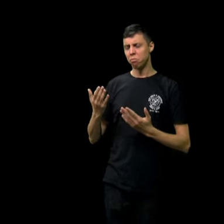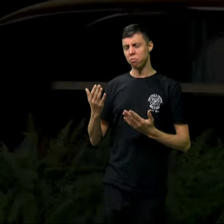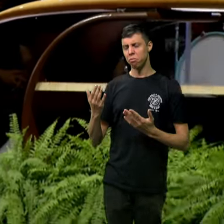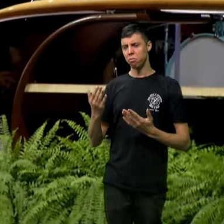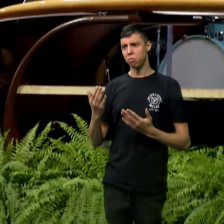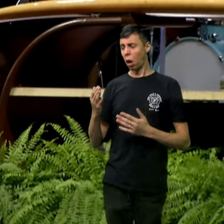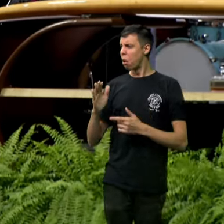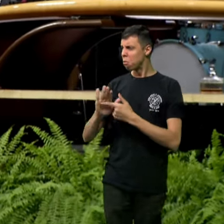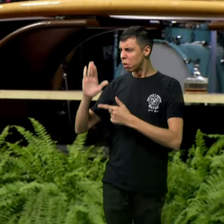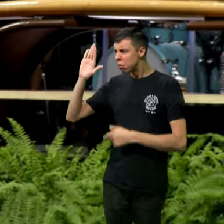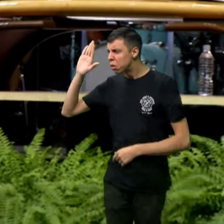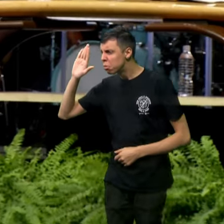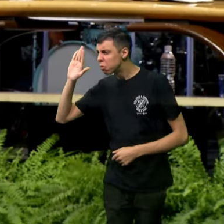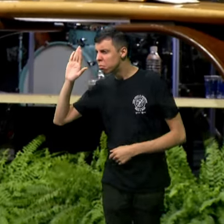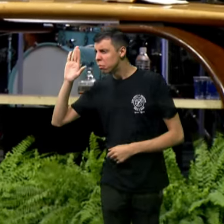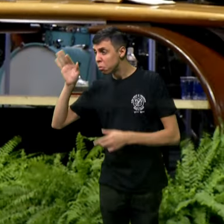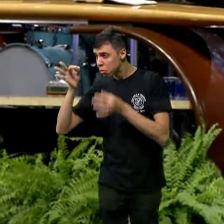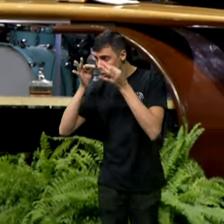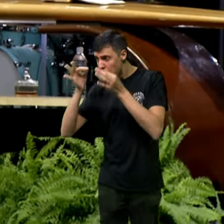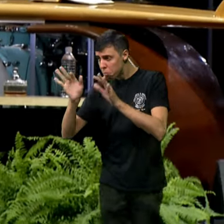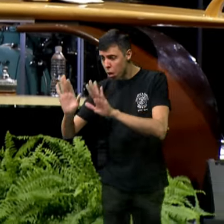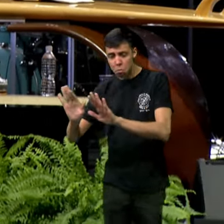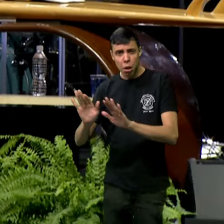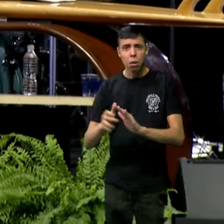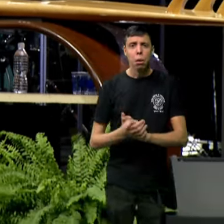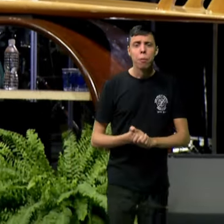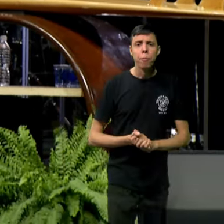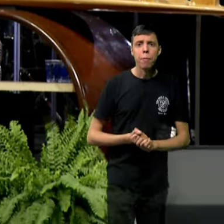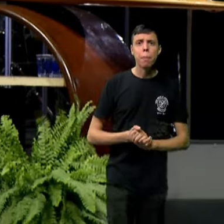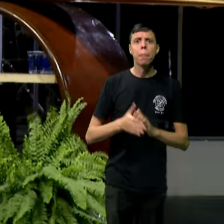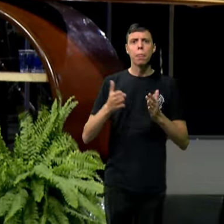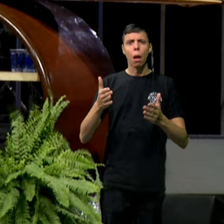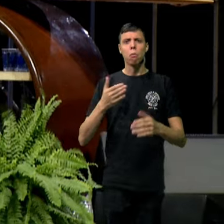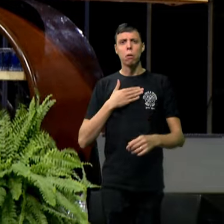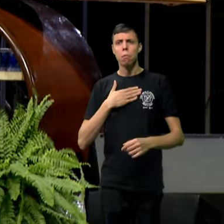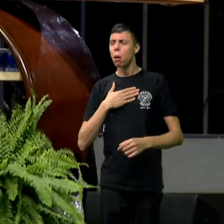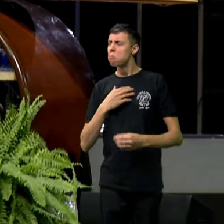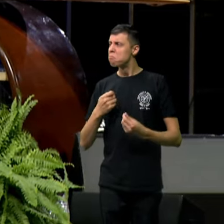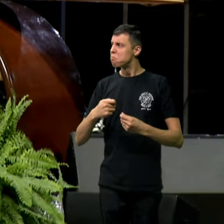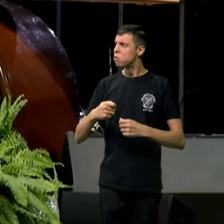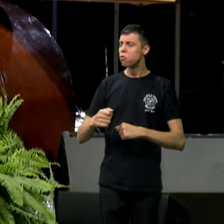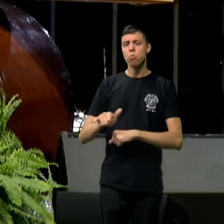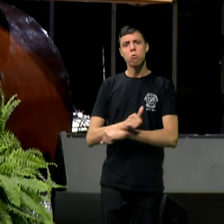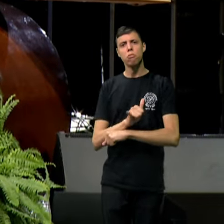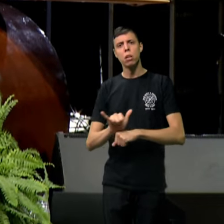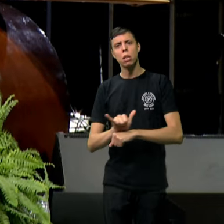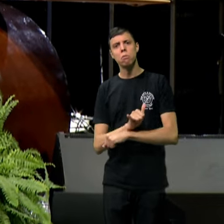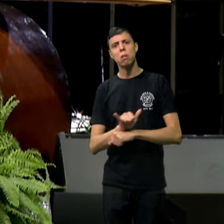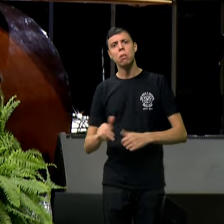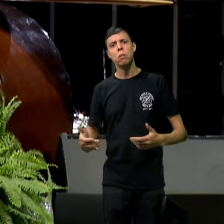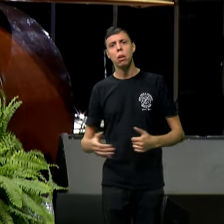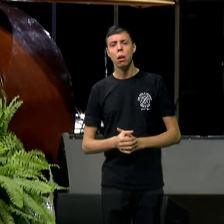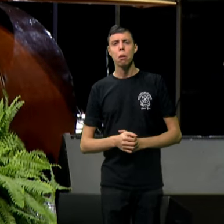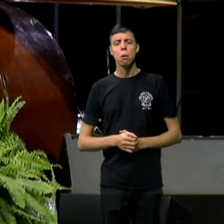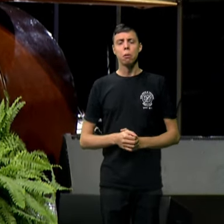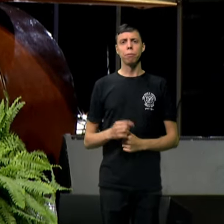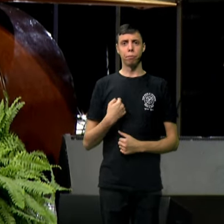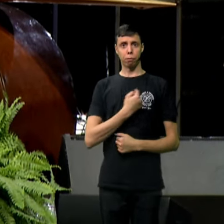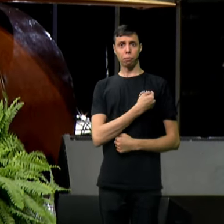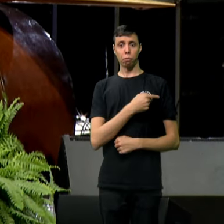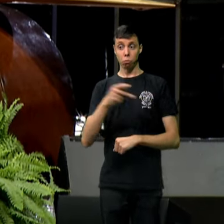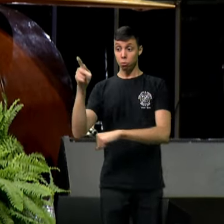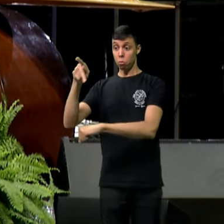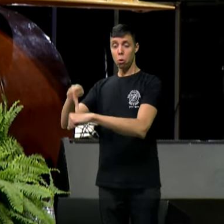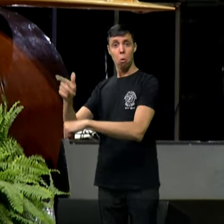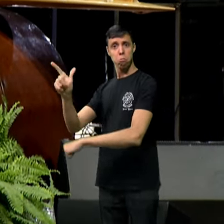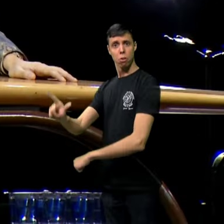Está aqui ou não? Agora, Deus me deu uma estratégia. Qual era a estratégia para entrar nas